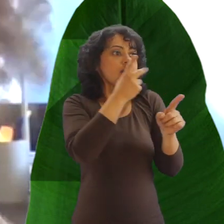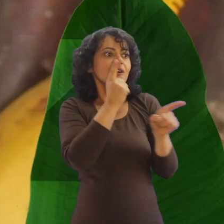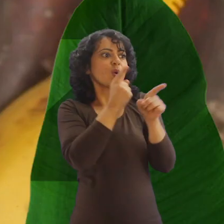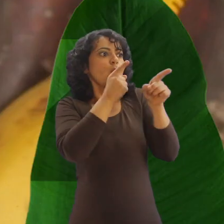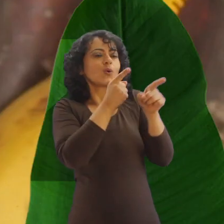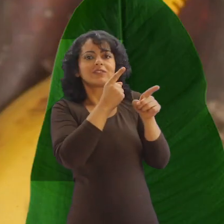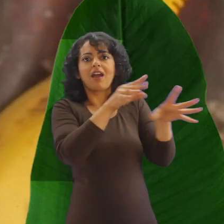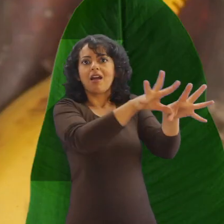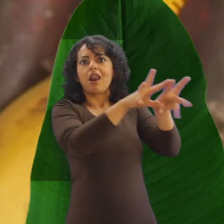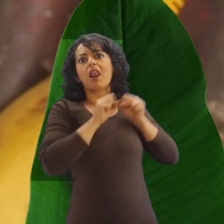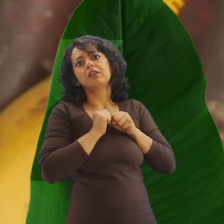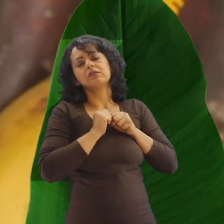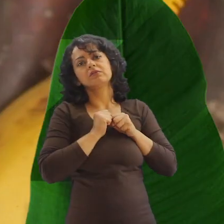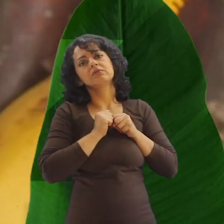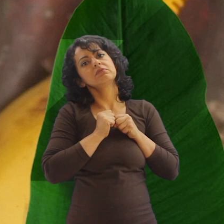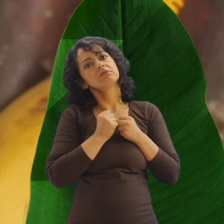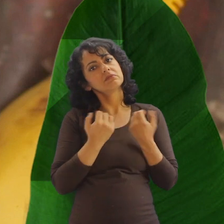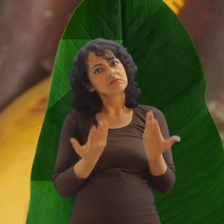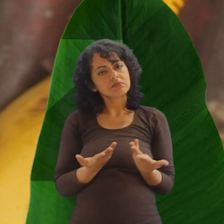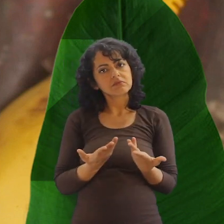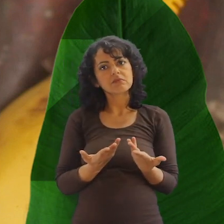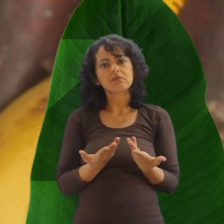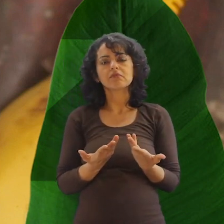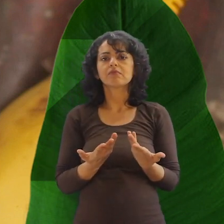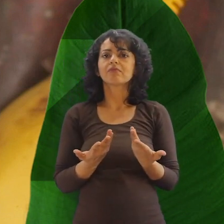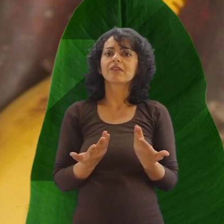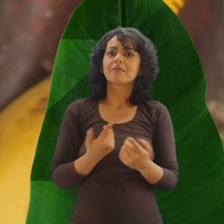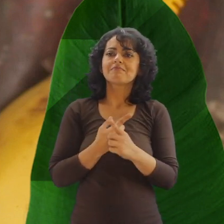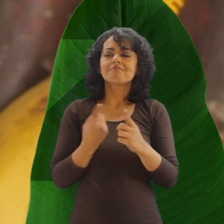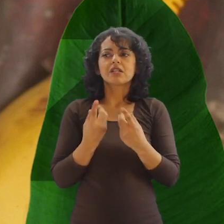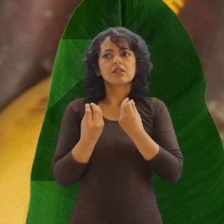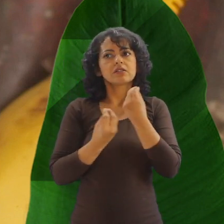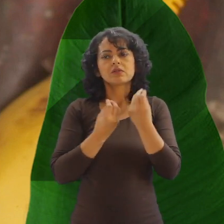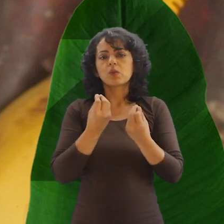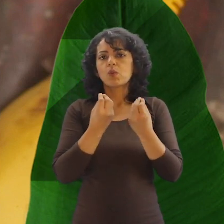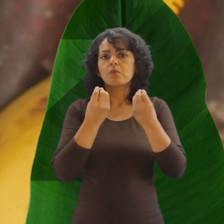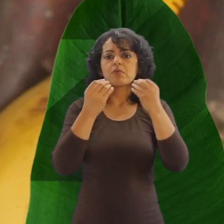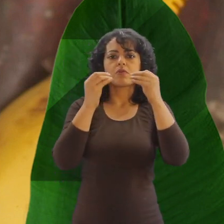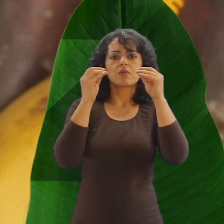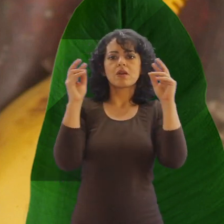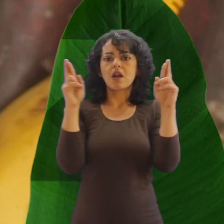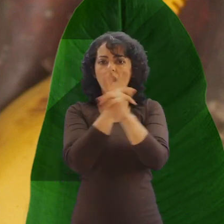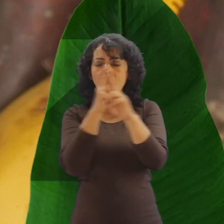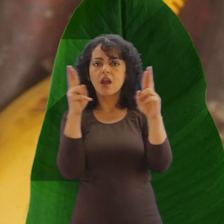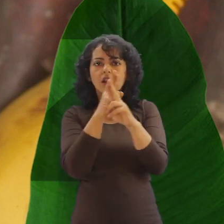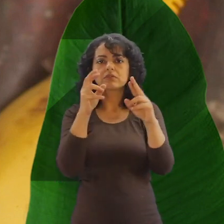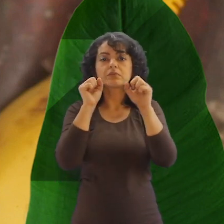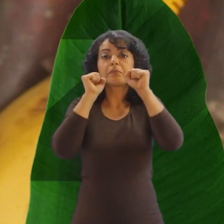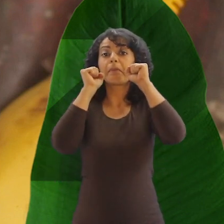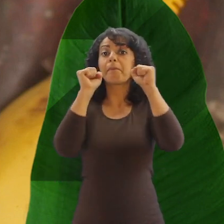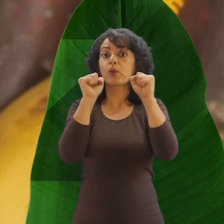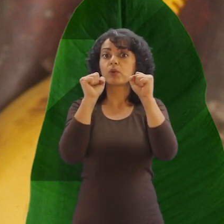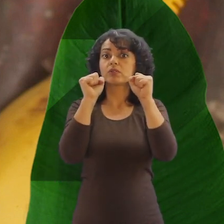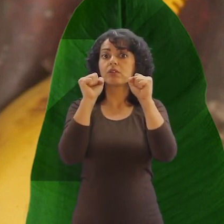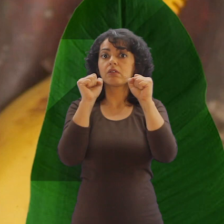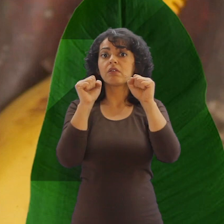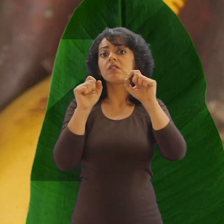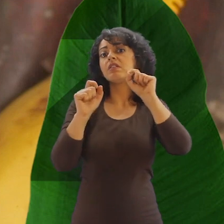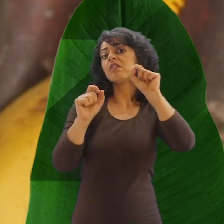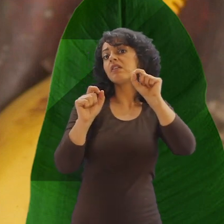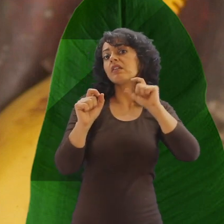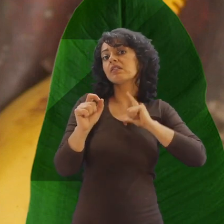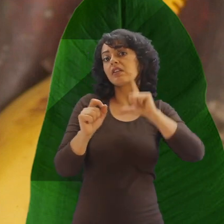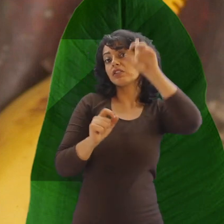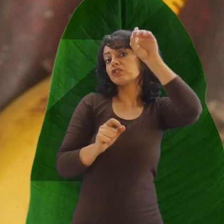E a estrutura em si, a relação de poder, quem tem direito de ir e vir, a, quem fala,